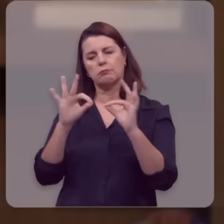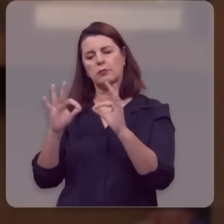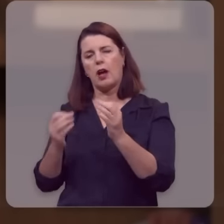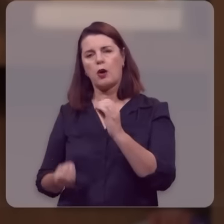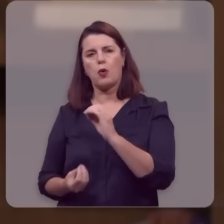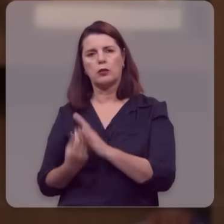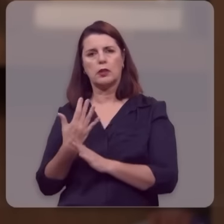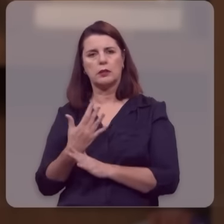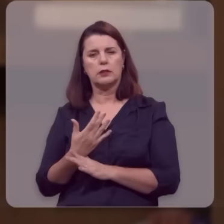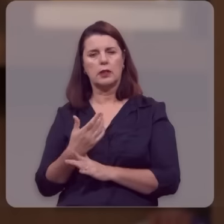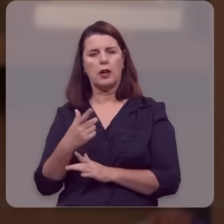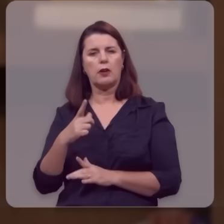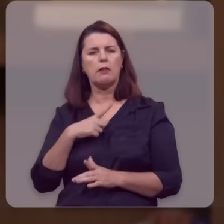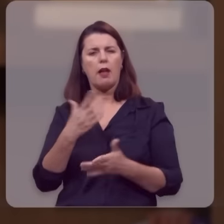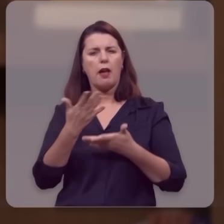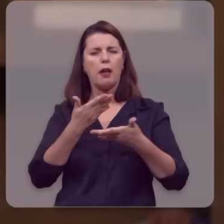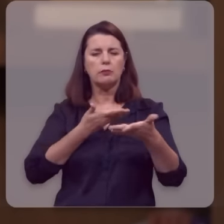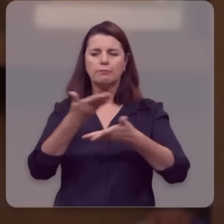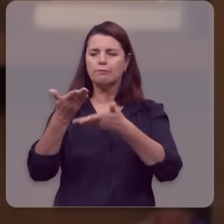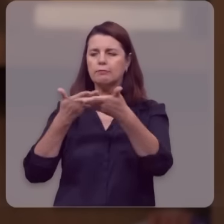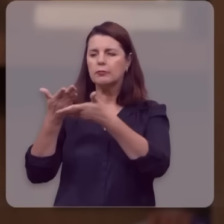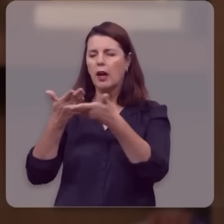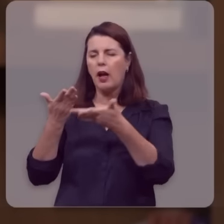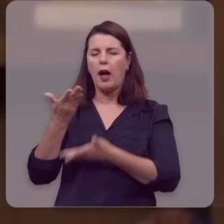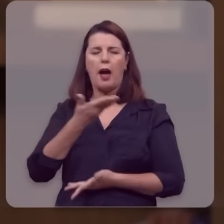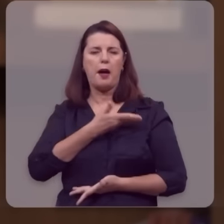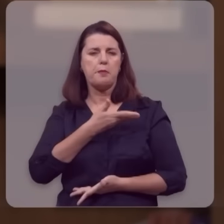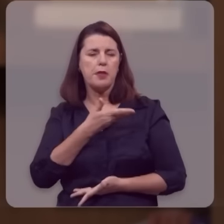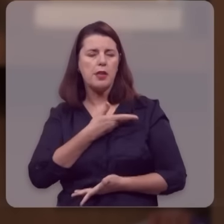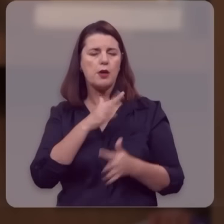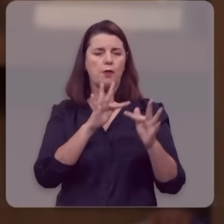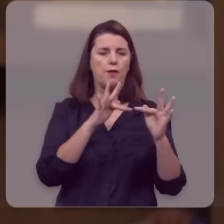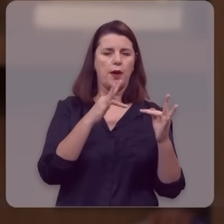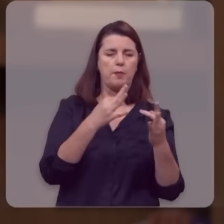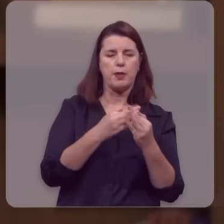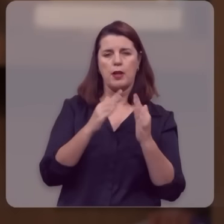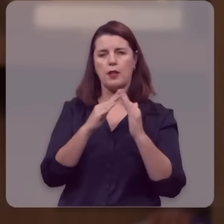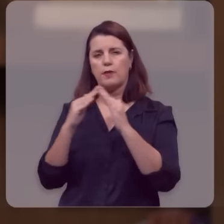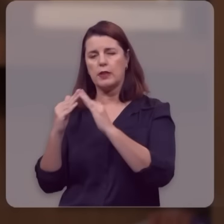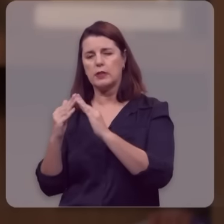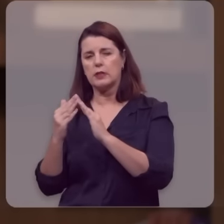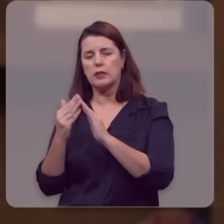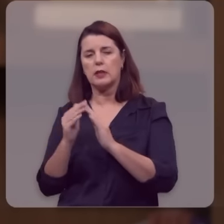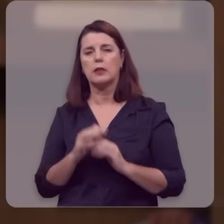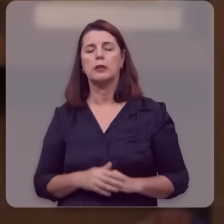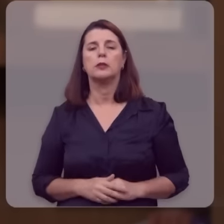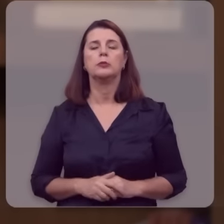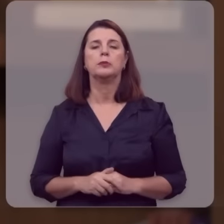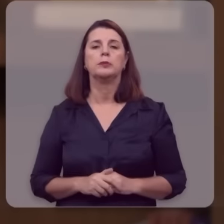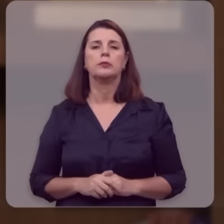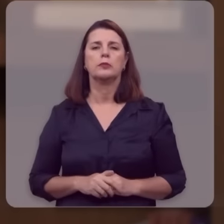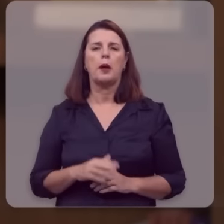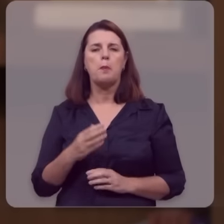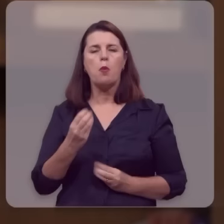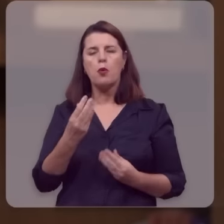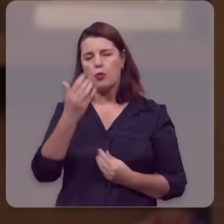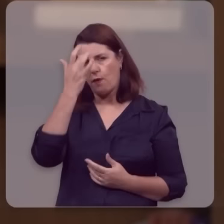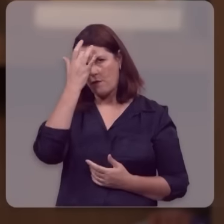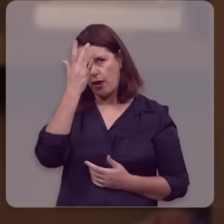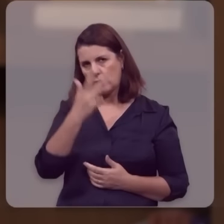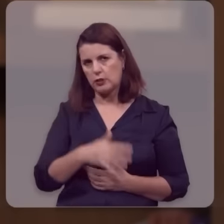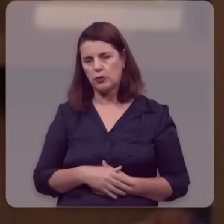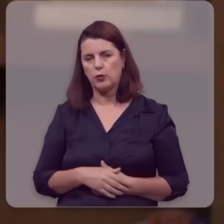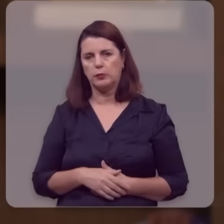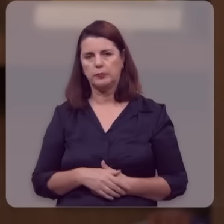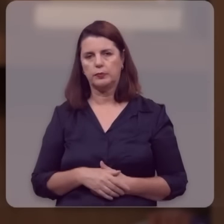aqui e quer compartilhar isso com seus amigos parentes vizinhos E pessoas próximas é muito fácil